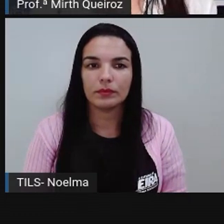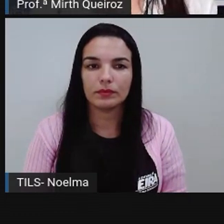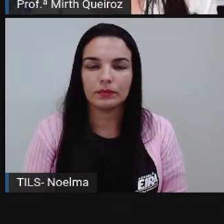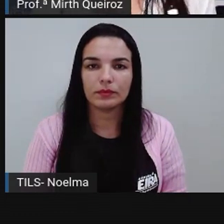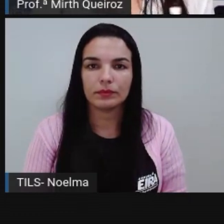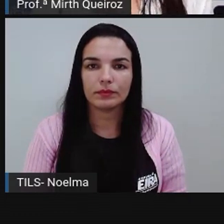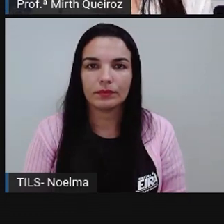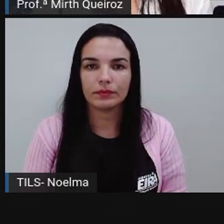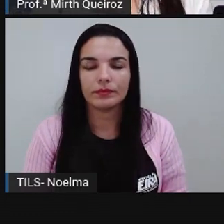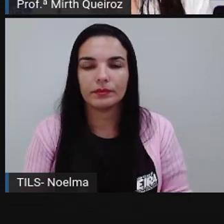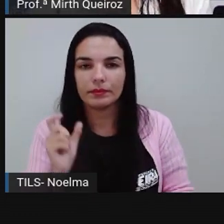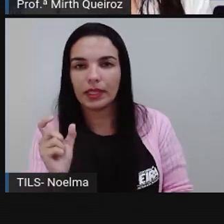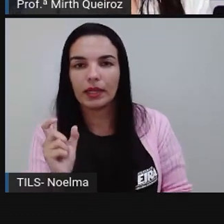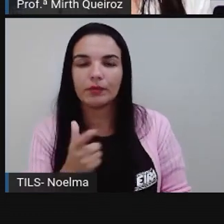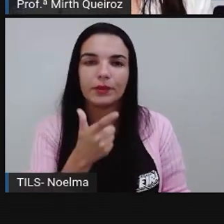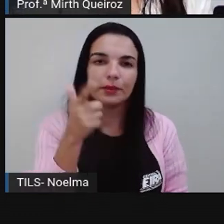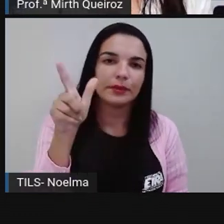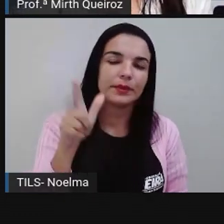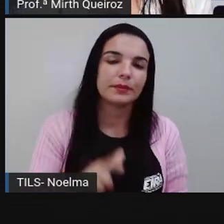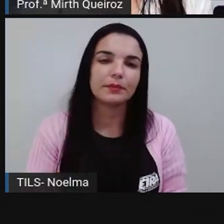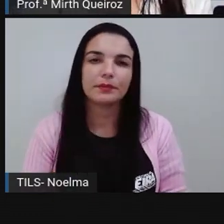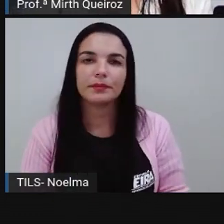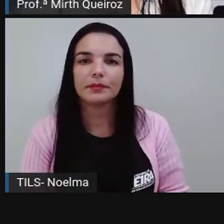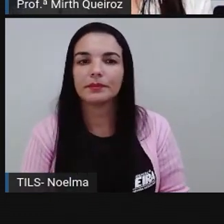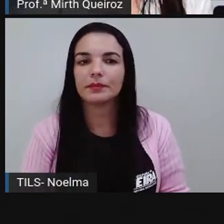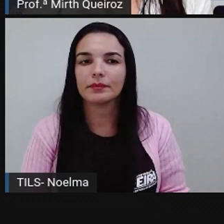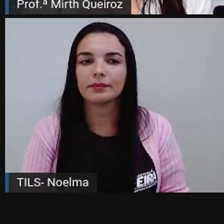Próxima palavrinha.